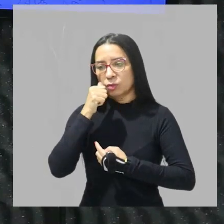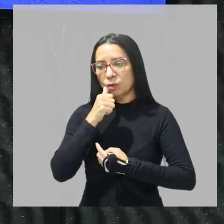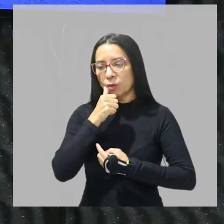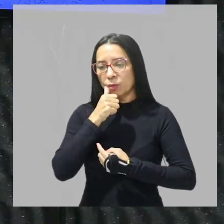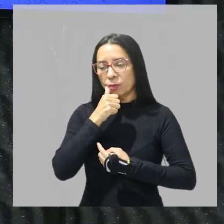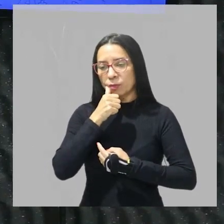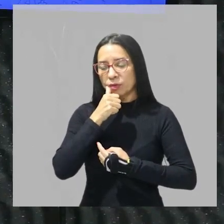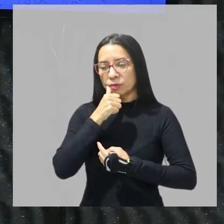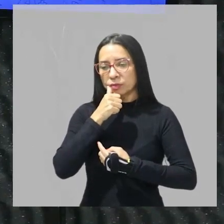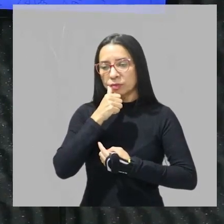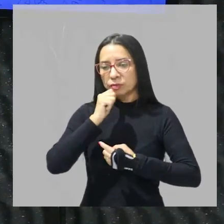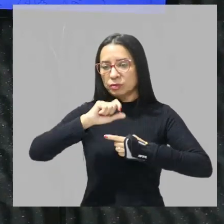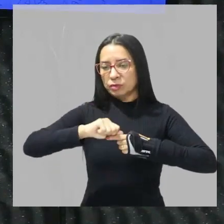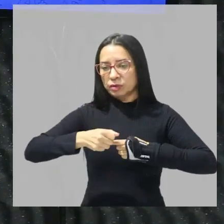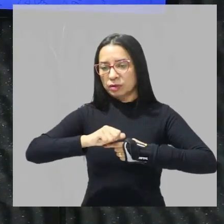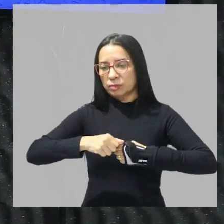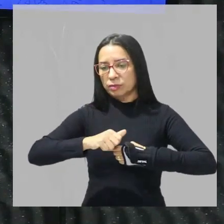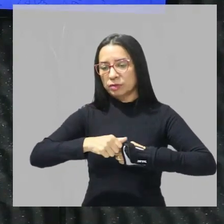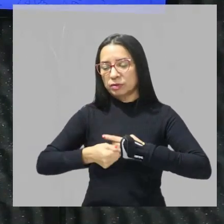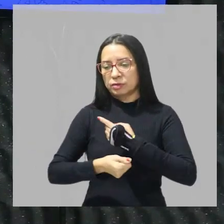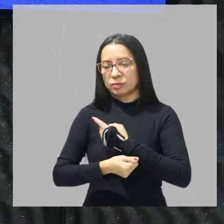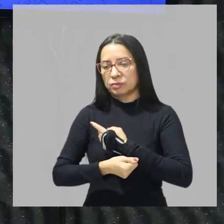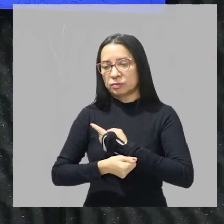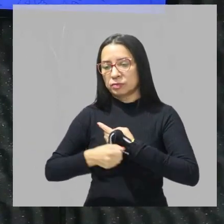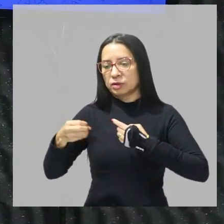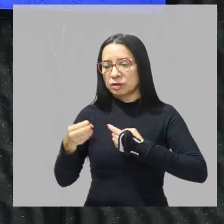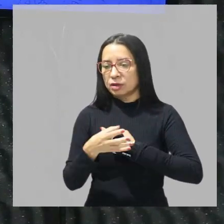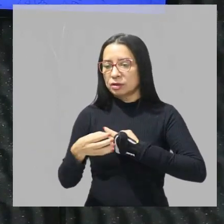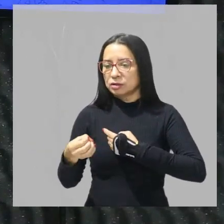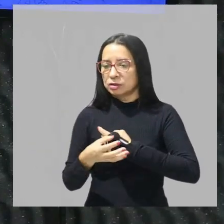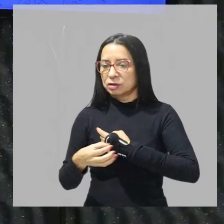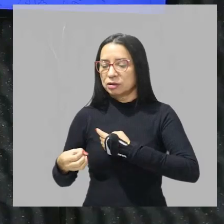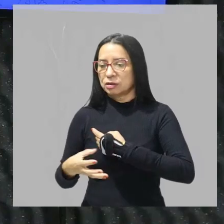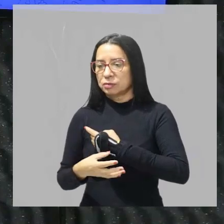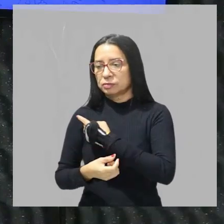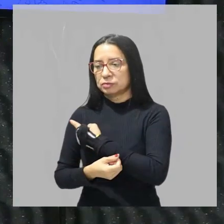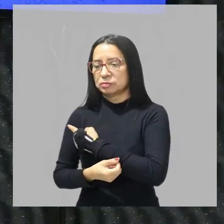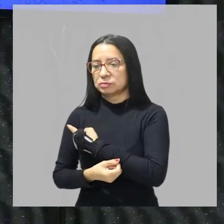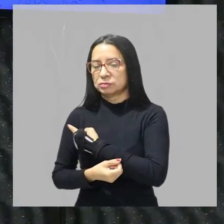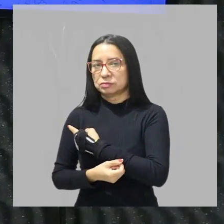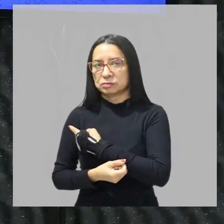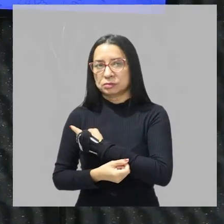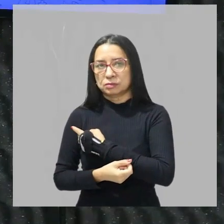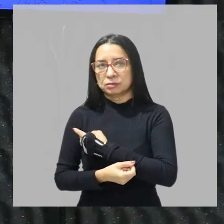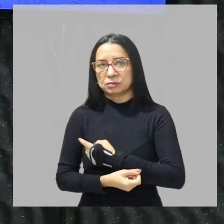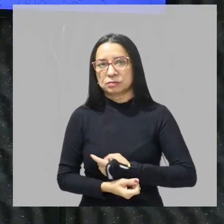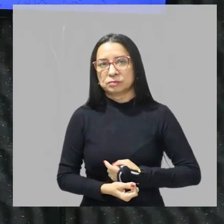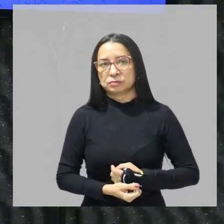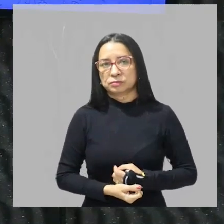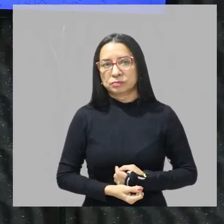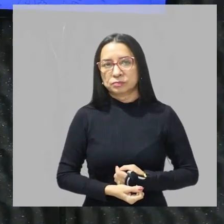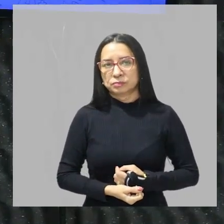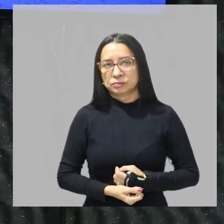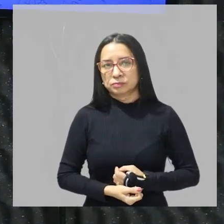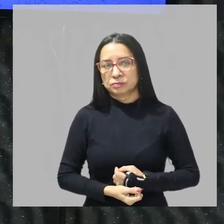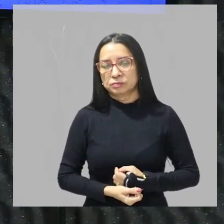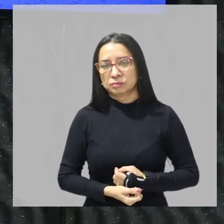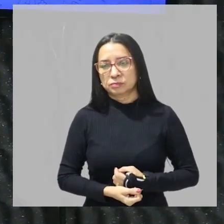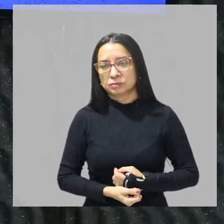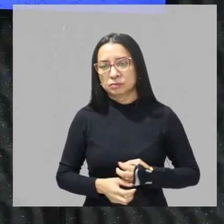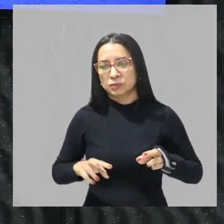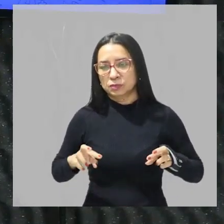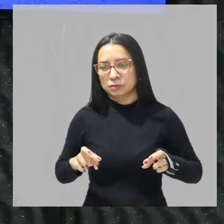desse zooplâncton aqui para ele aqui, ó, do fitoplâncton para eles aqui, deste zooplâncton para